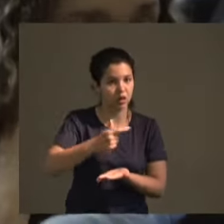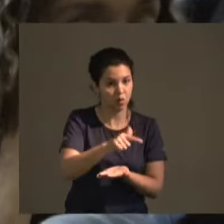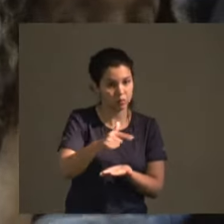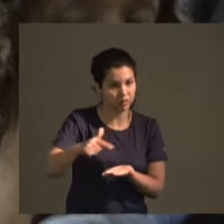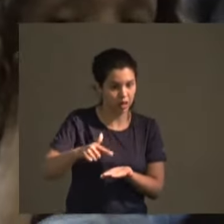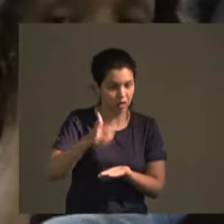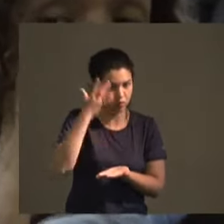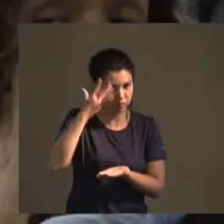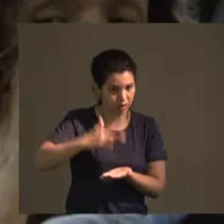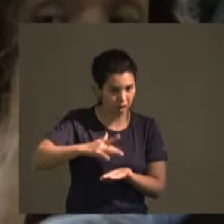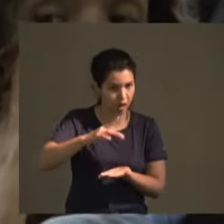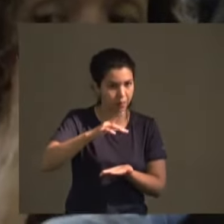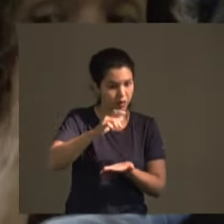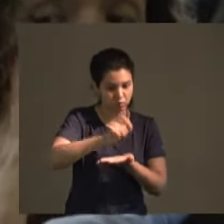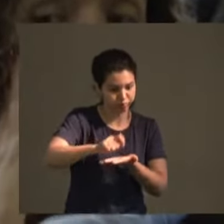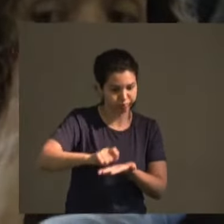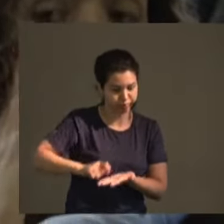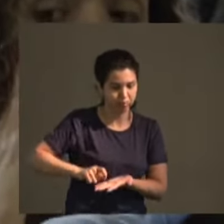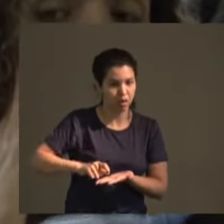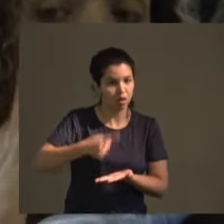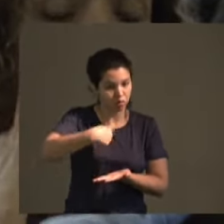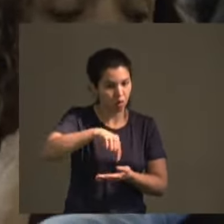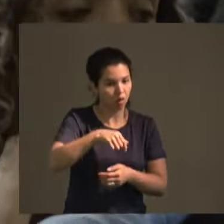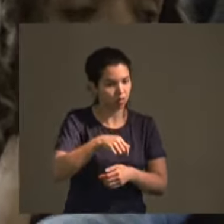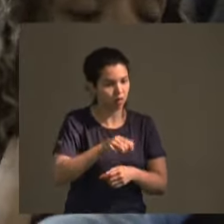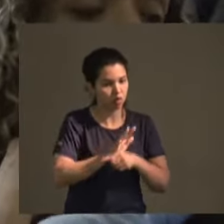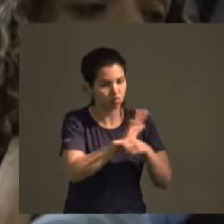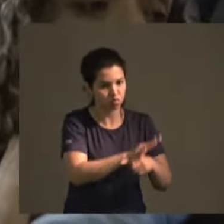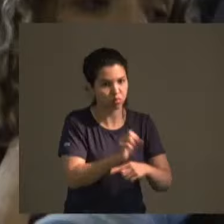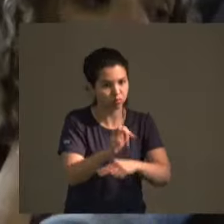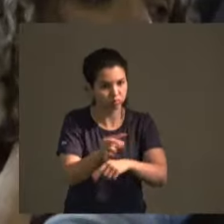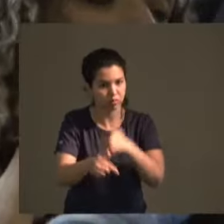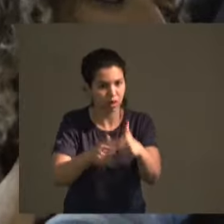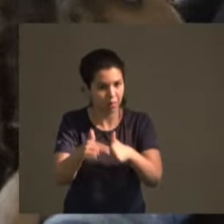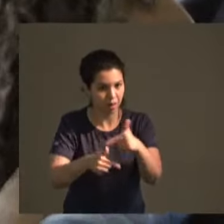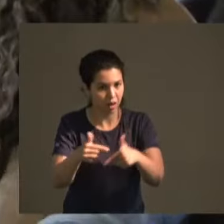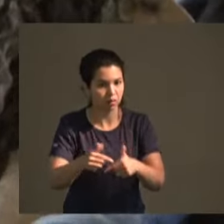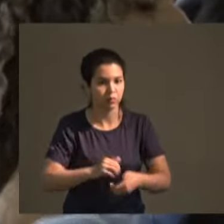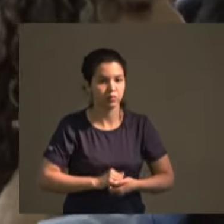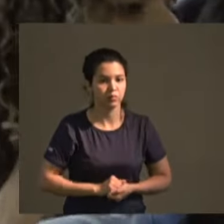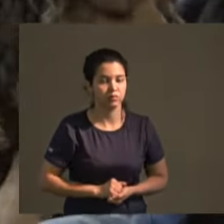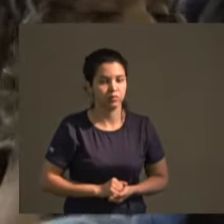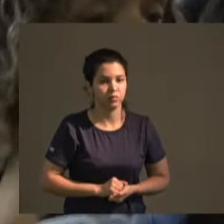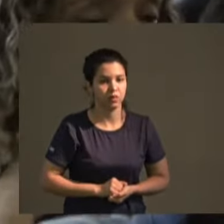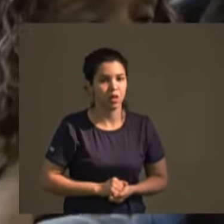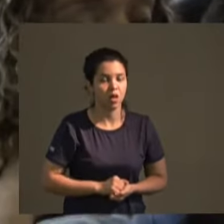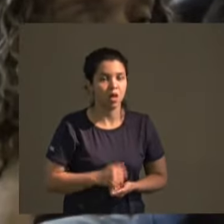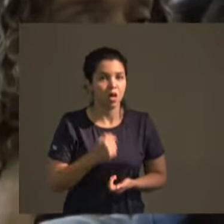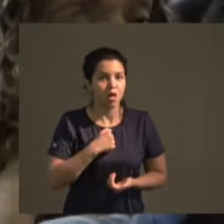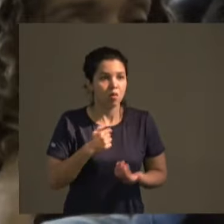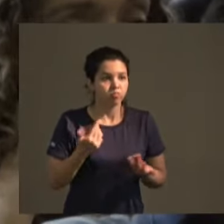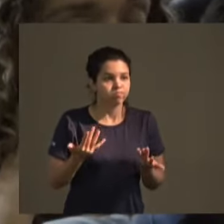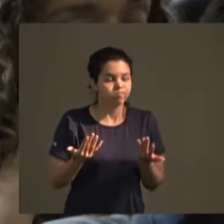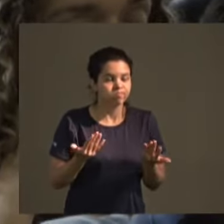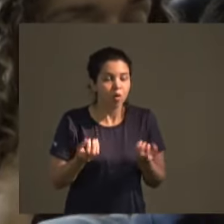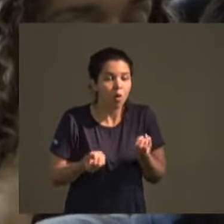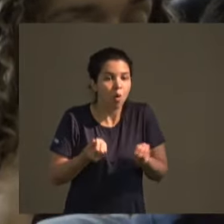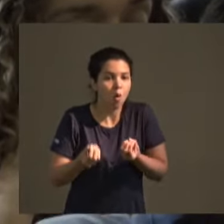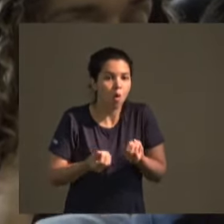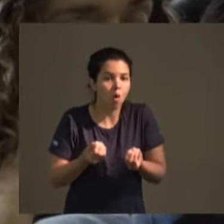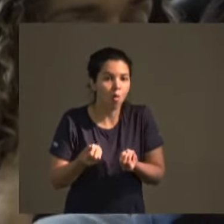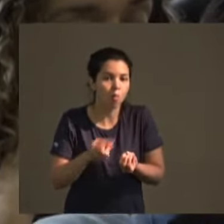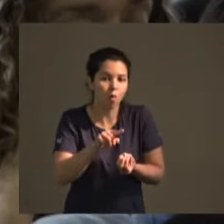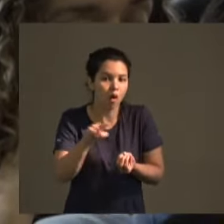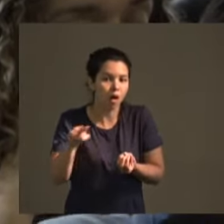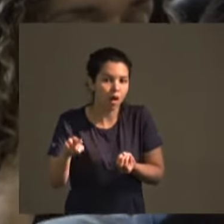gente está encaminhando para o mercado de trabalho, de leitura e escrita, e o leve também. E aí eu me pergunto, mas como eles estão fazendo